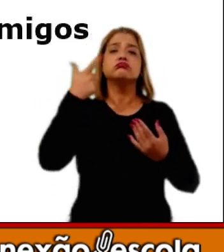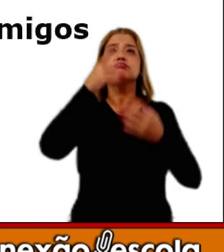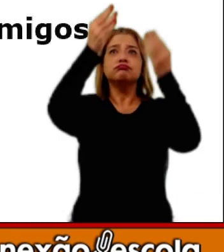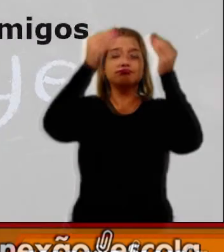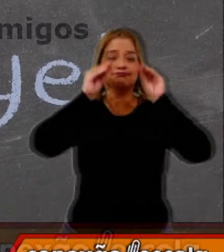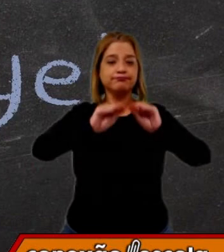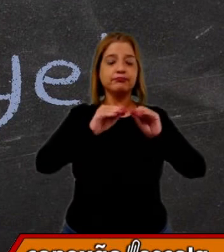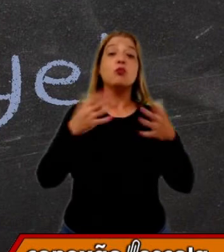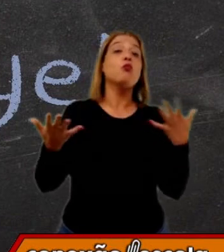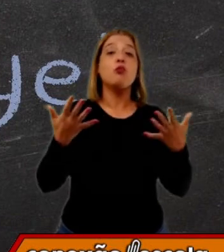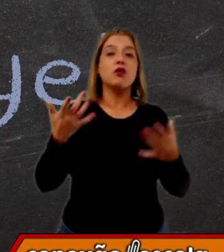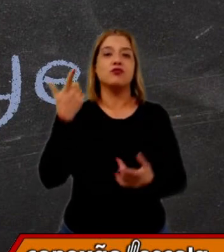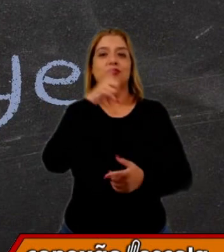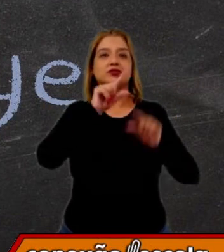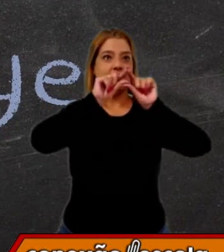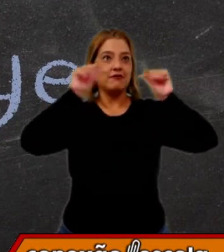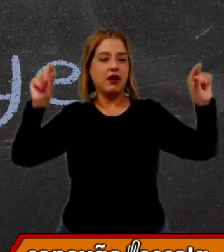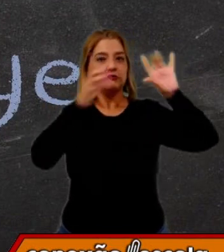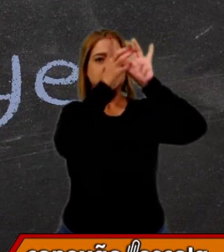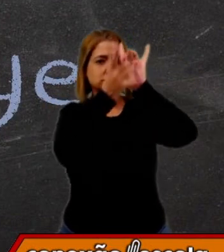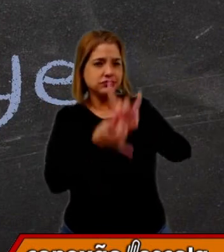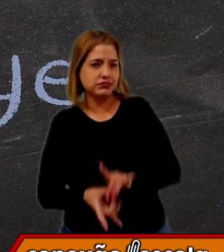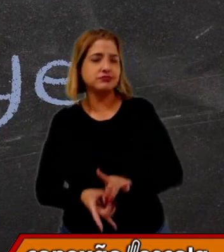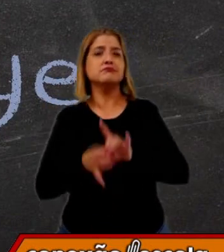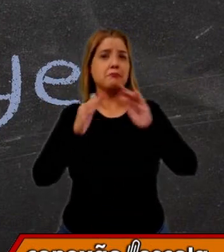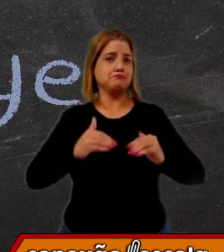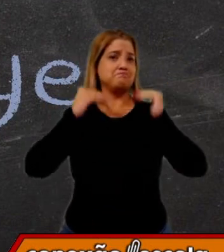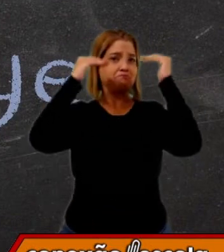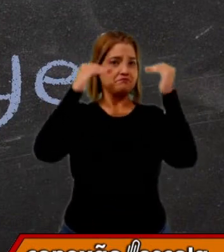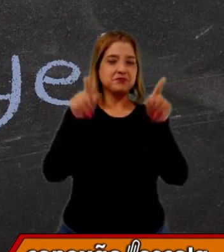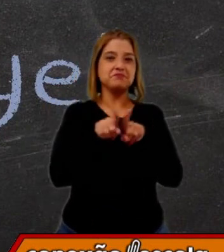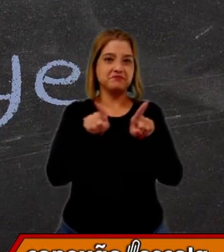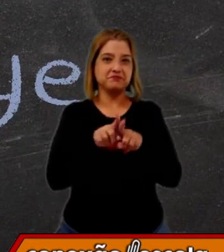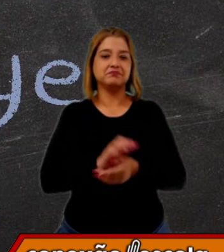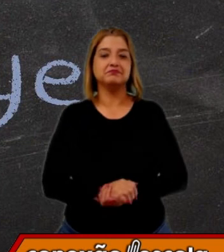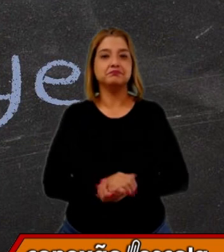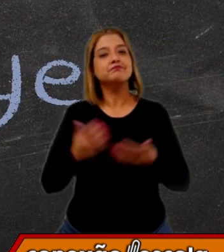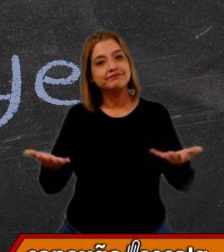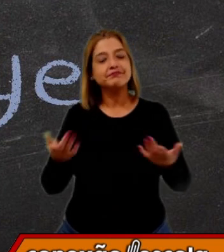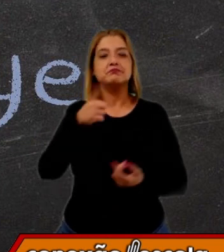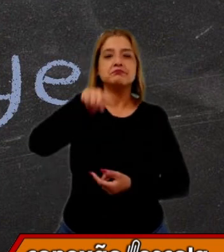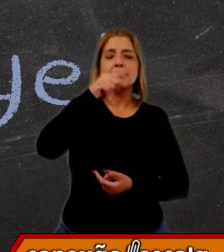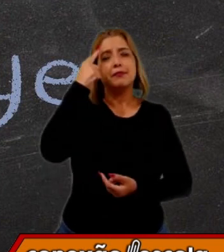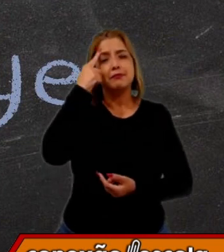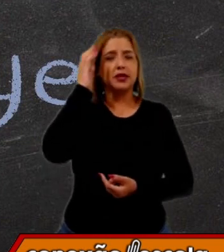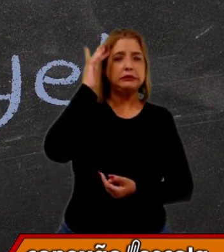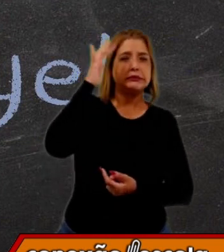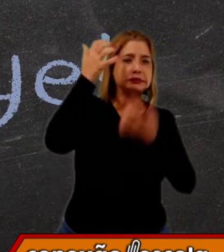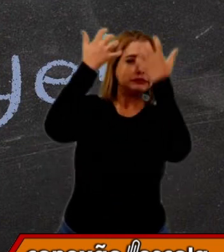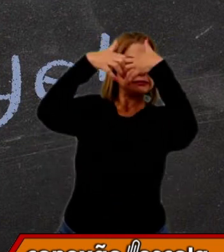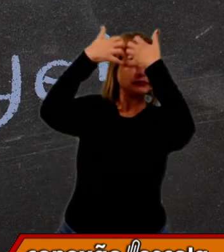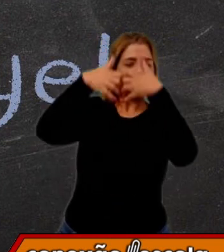conectiva coloco aí para trazer mais coerência mais refinamento para essa frase pão eu vou deixar vocês pensarem um